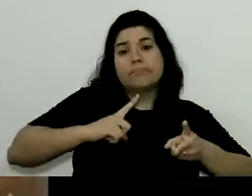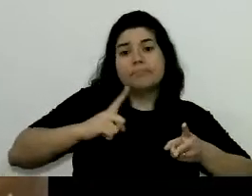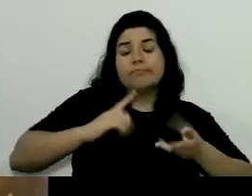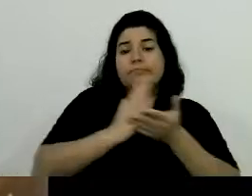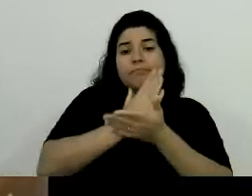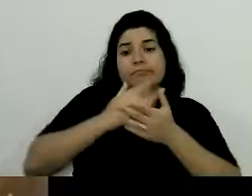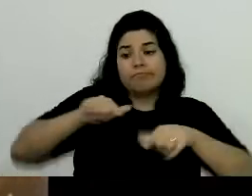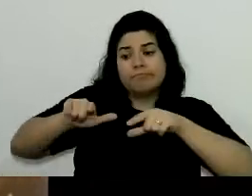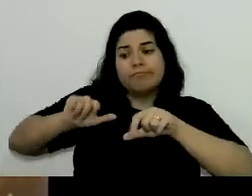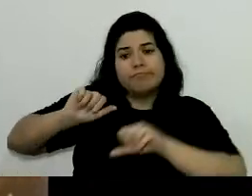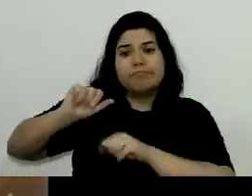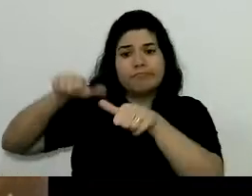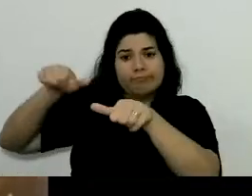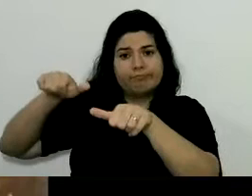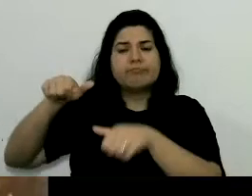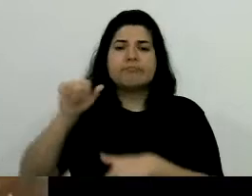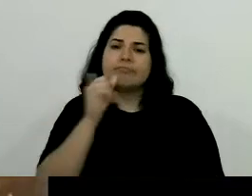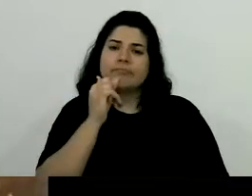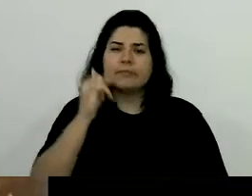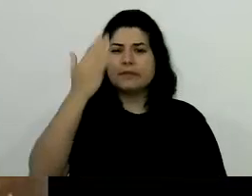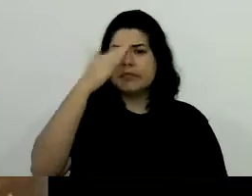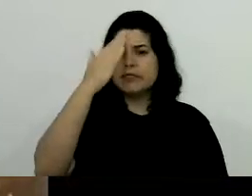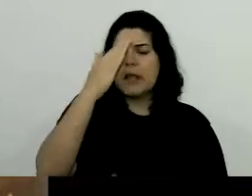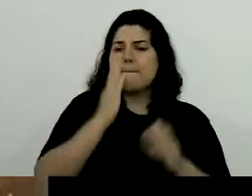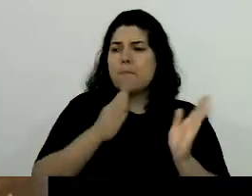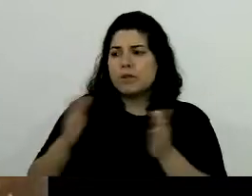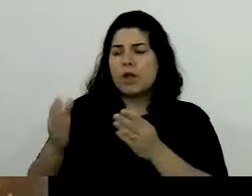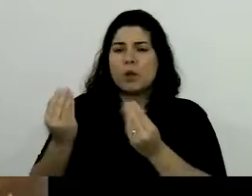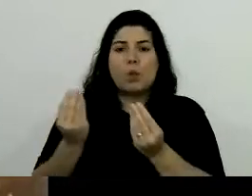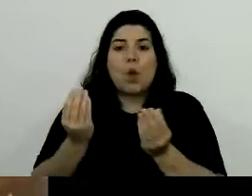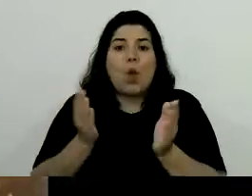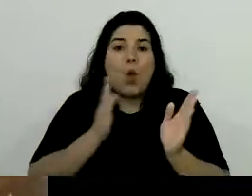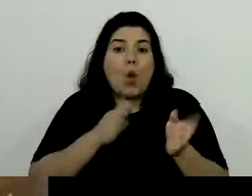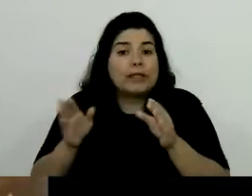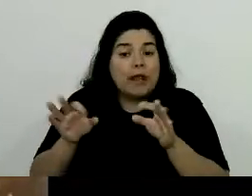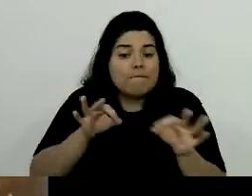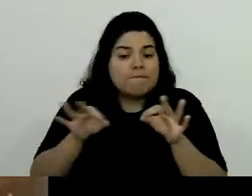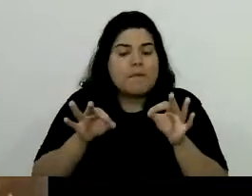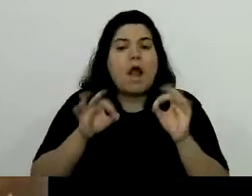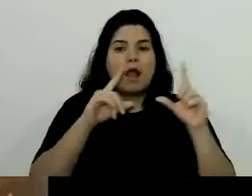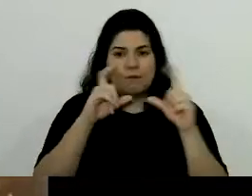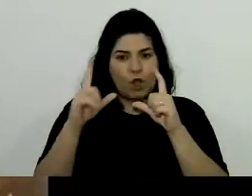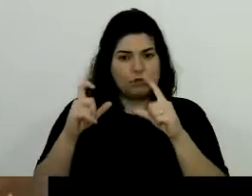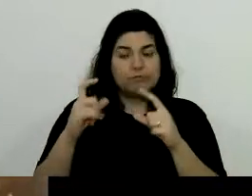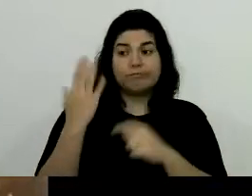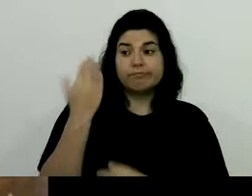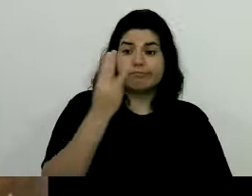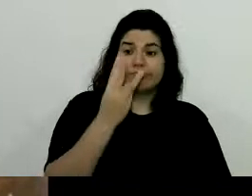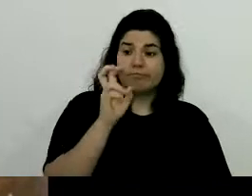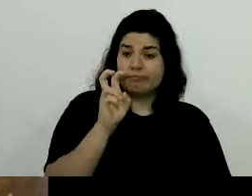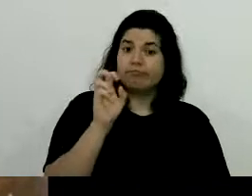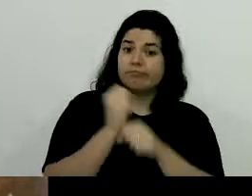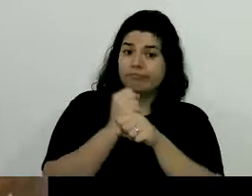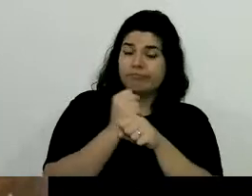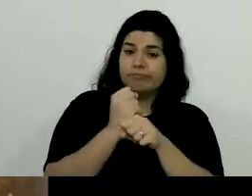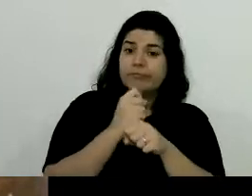mudanças graduais, né, na forma de entender esse processo de organização de fotos, né? Há 35 anos nós tínhamos um mundo